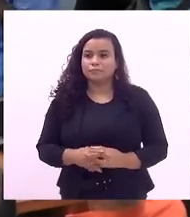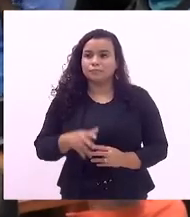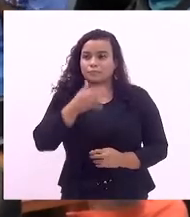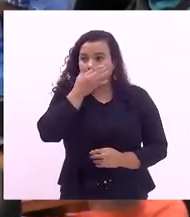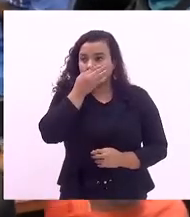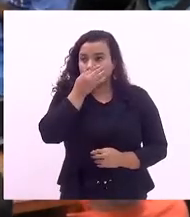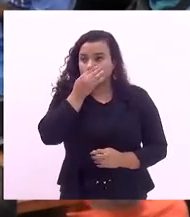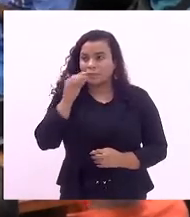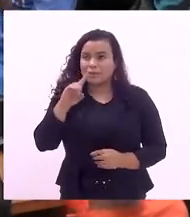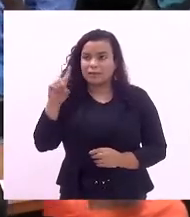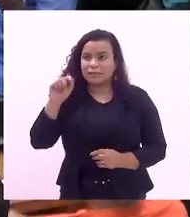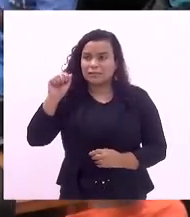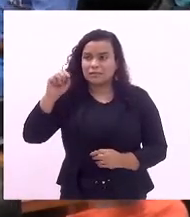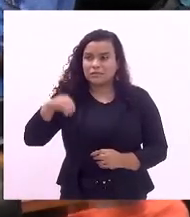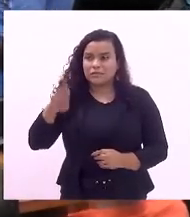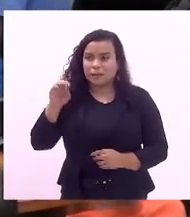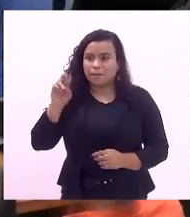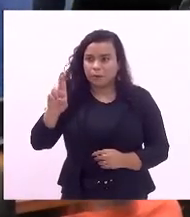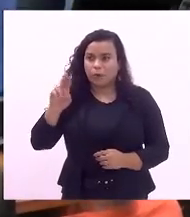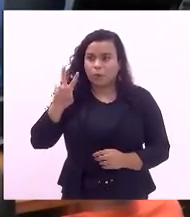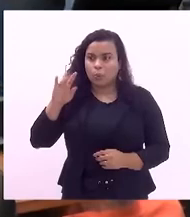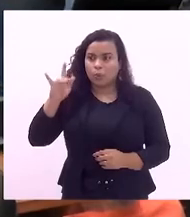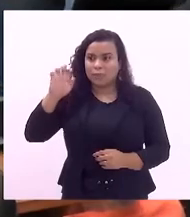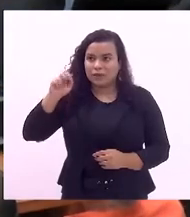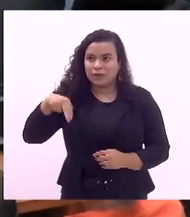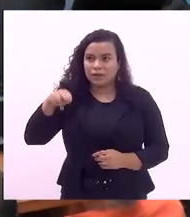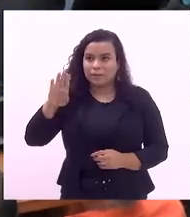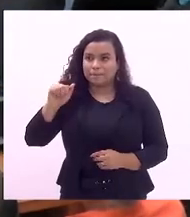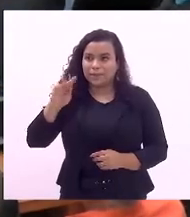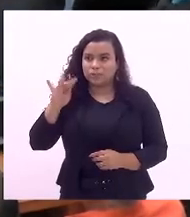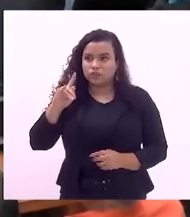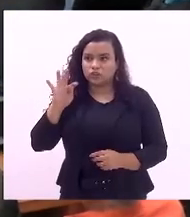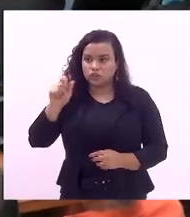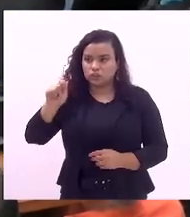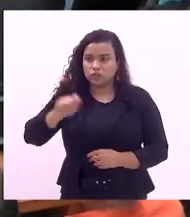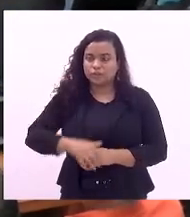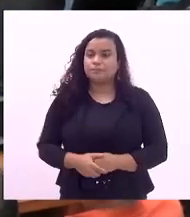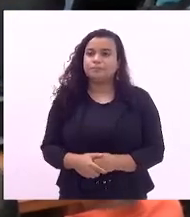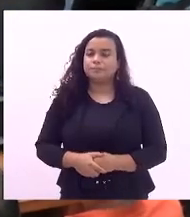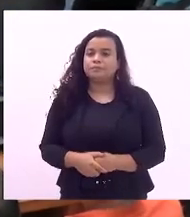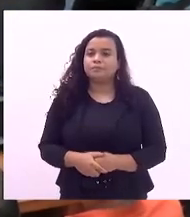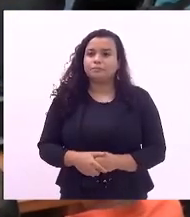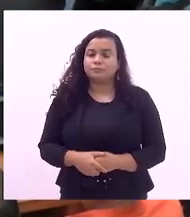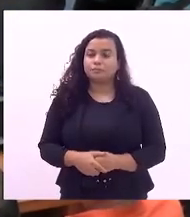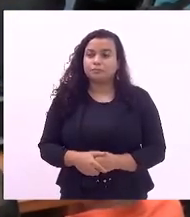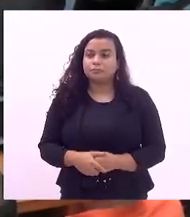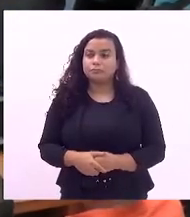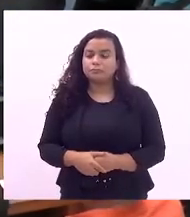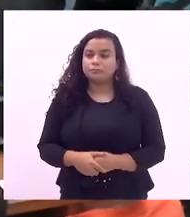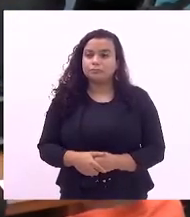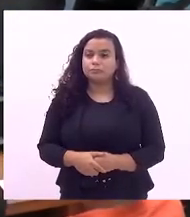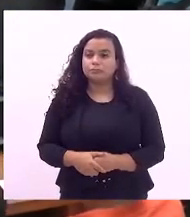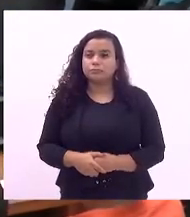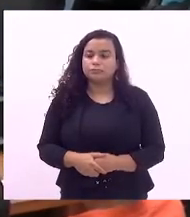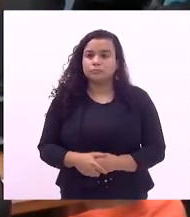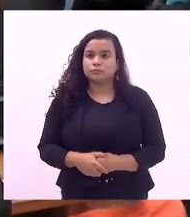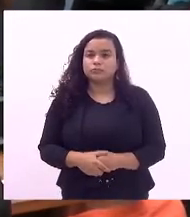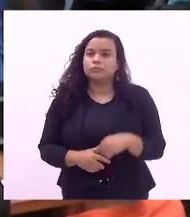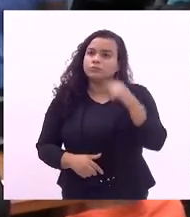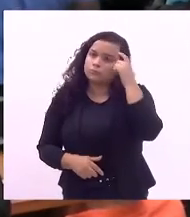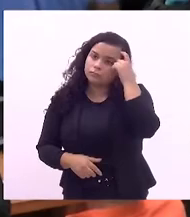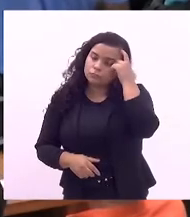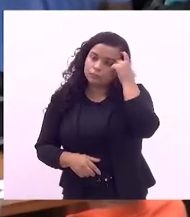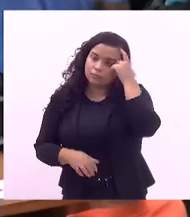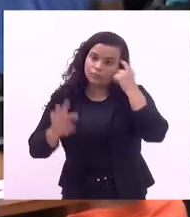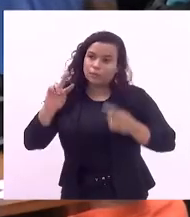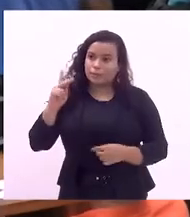e usando o William Batista E aí Oi